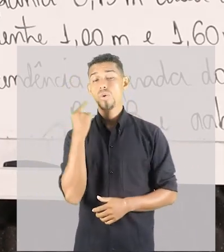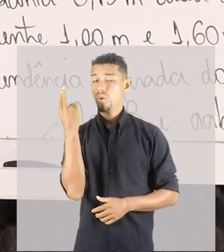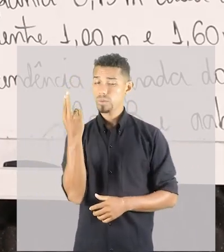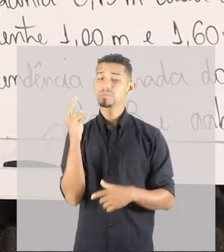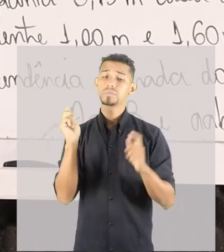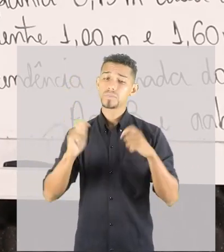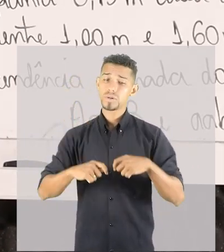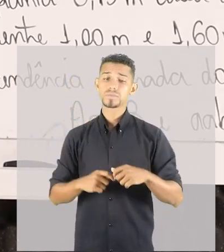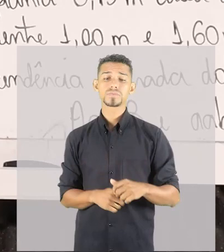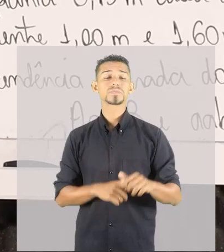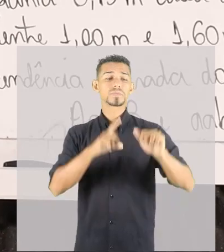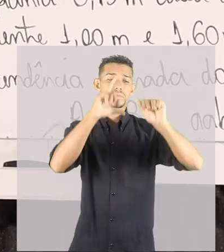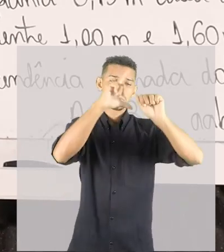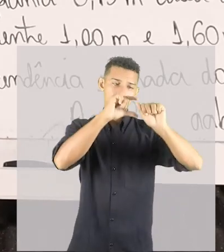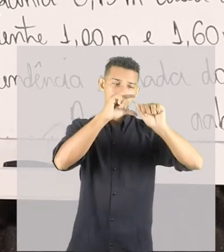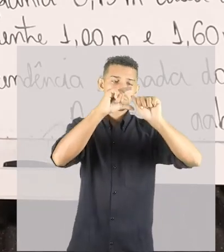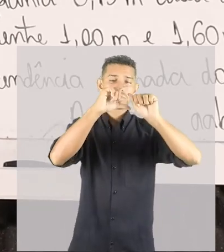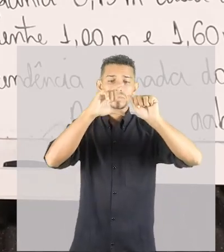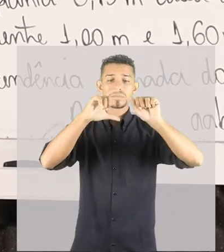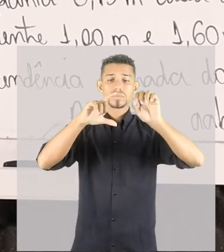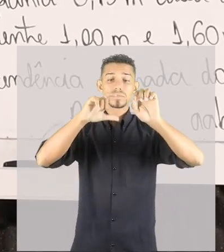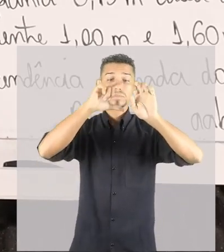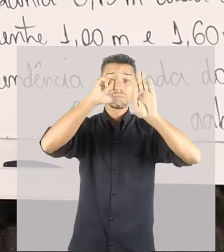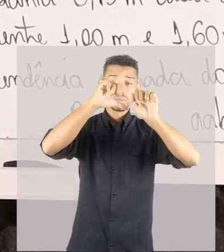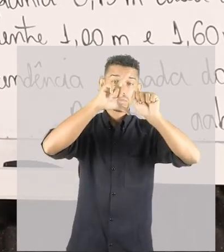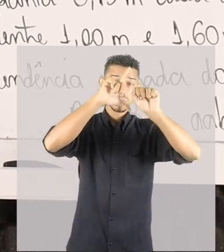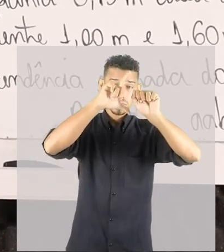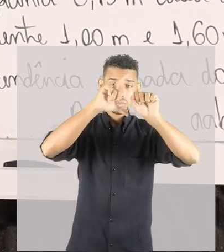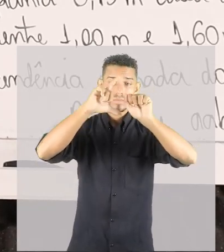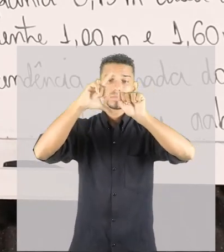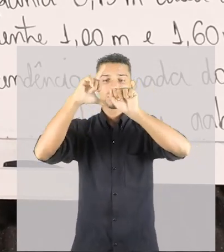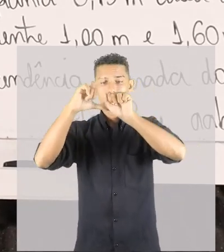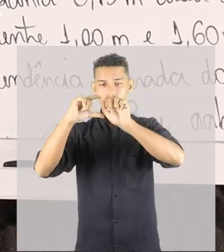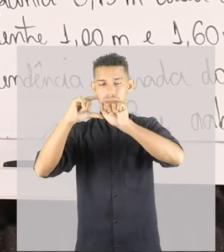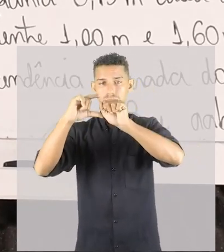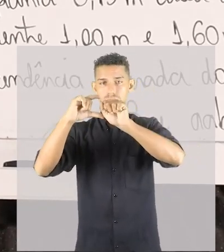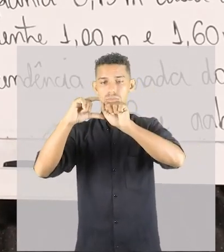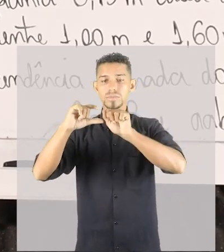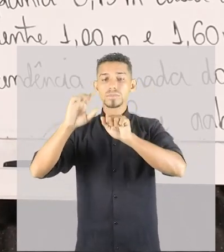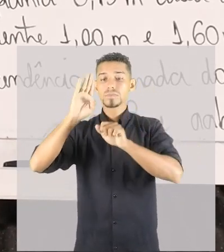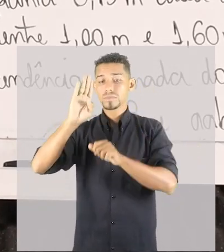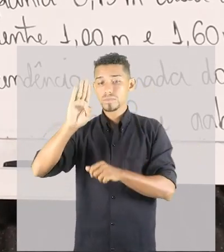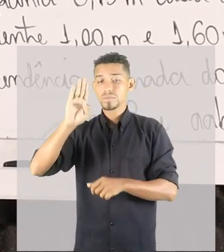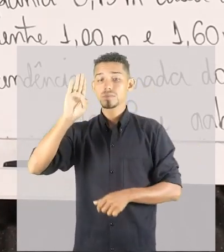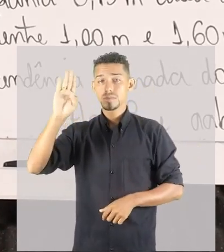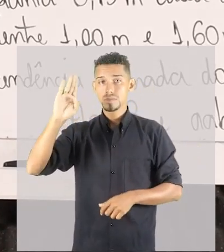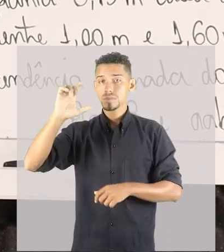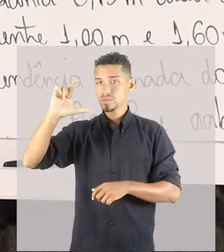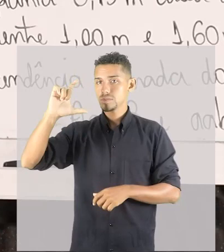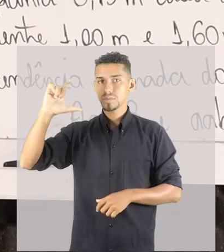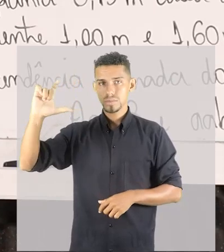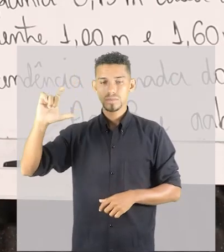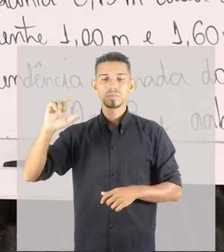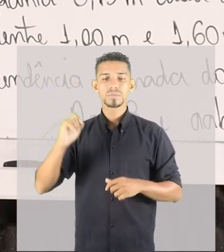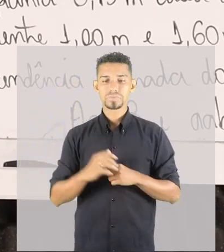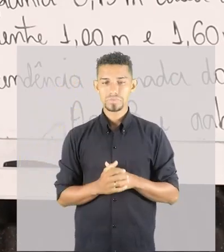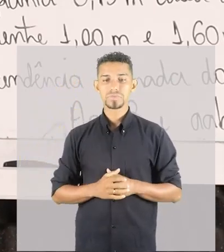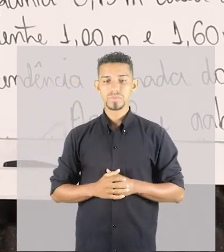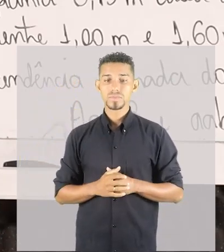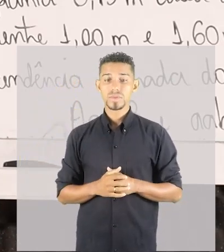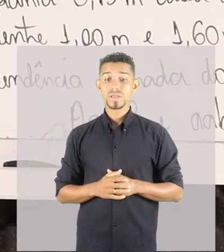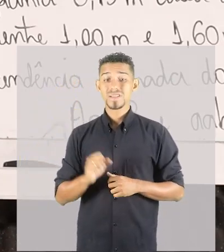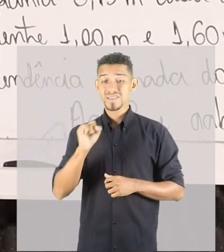a gente pode colocar Azão, Azinho, Bzão, Bzão. Então, basicamente, né, se a